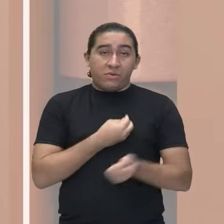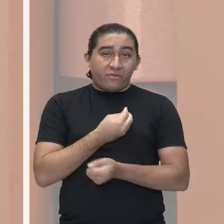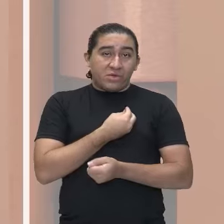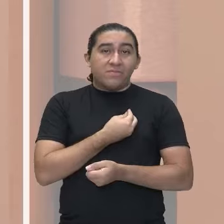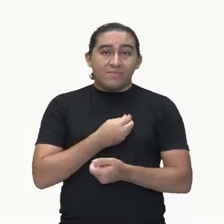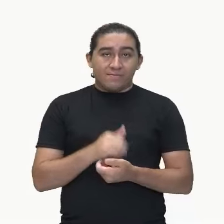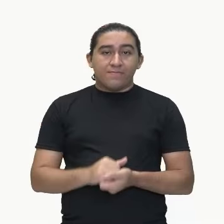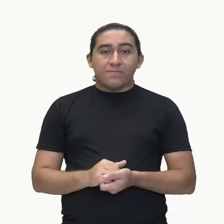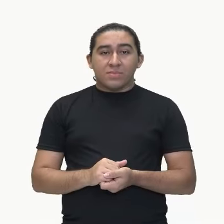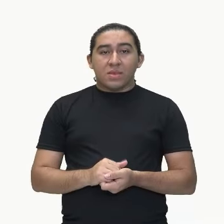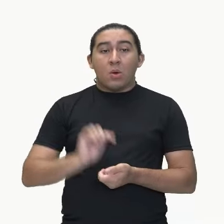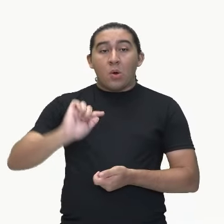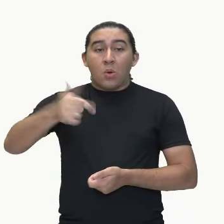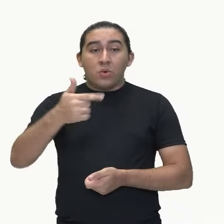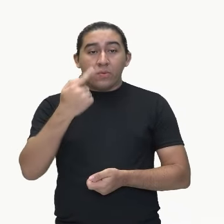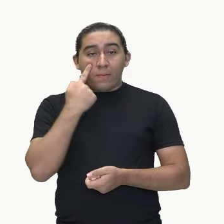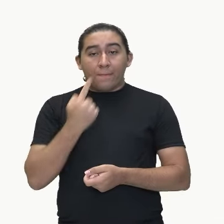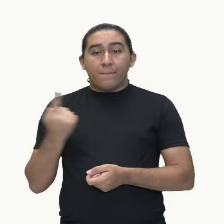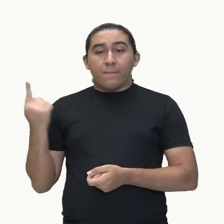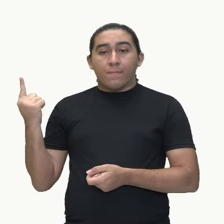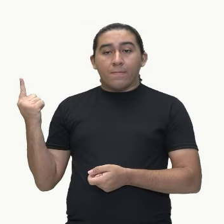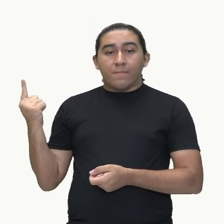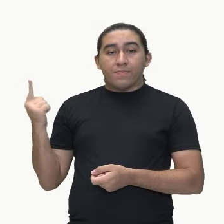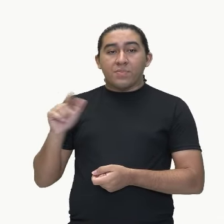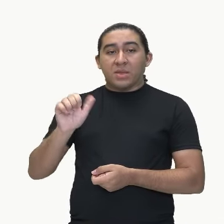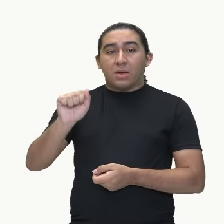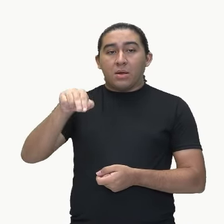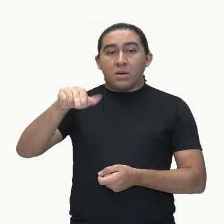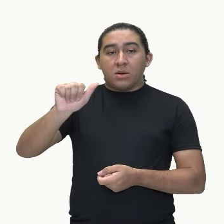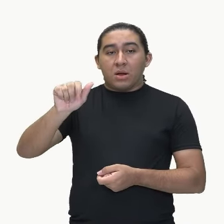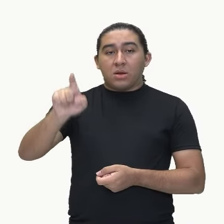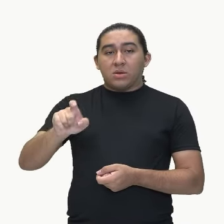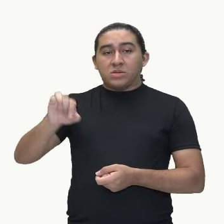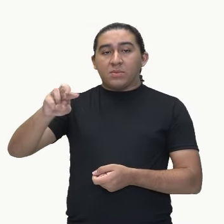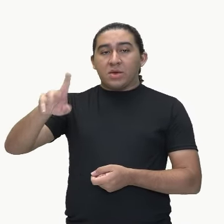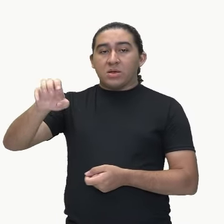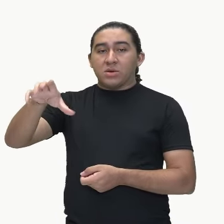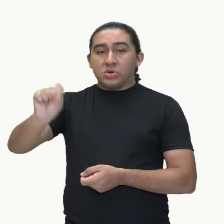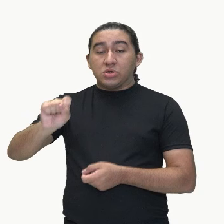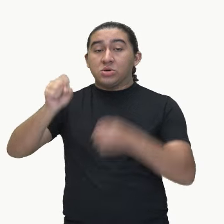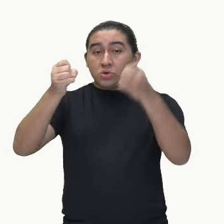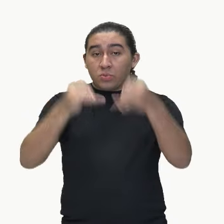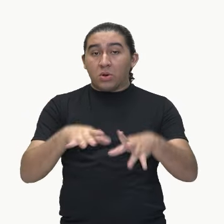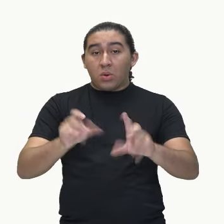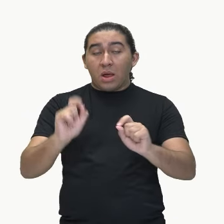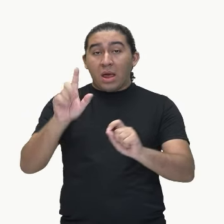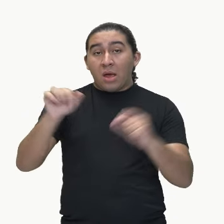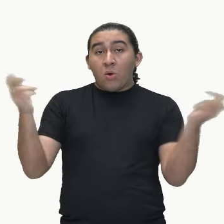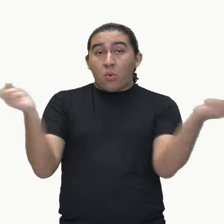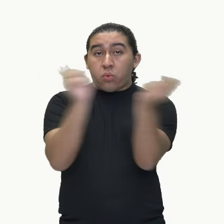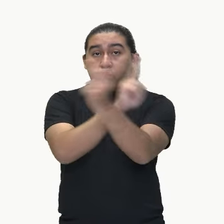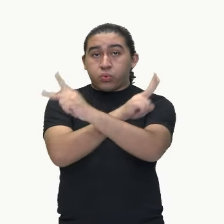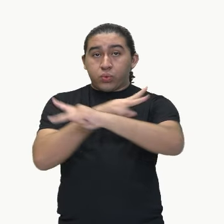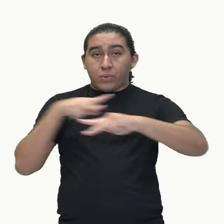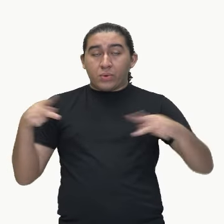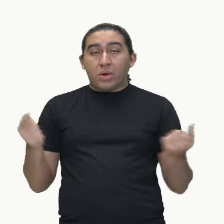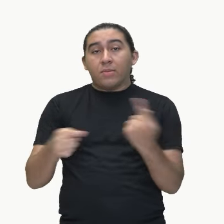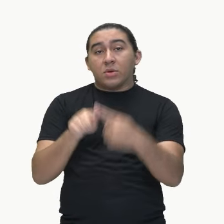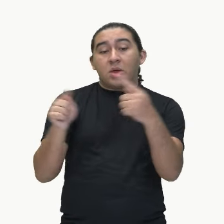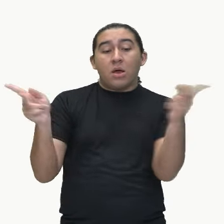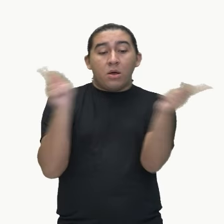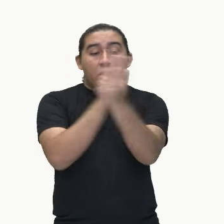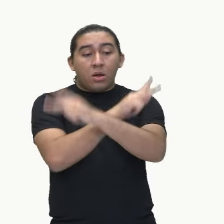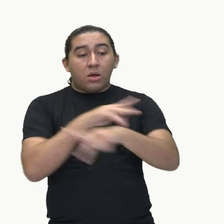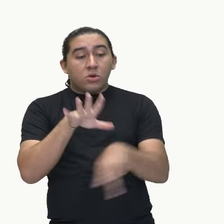água. Vamos ver outro? Vamos lá, vamos ver, o Anaxímenes dizia que a arqué era o ar, porque o ar é vida,